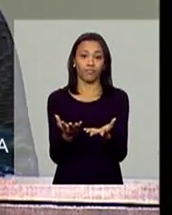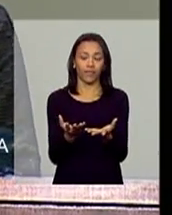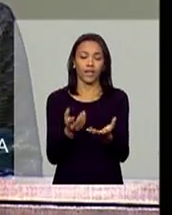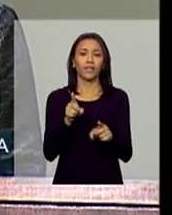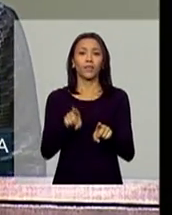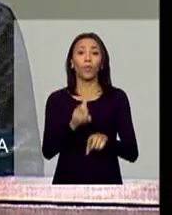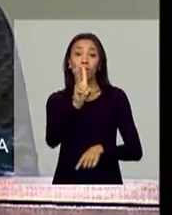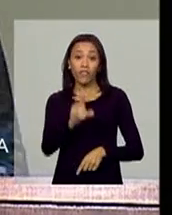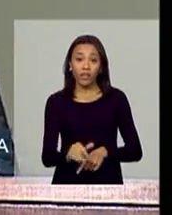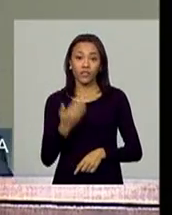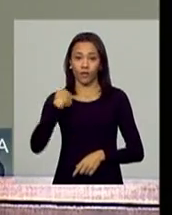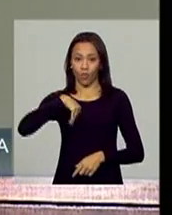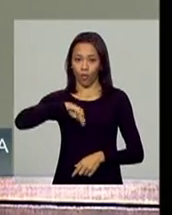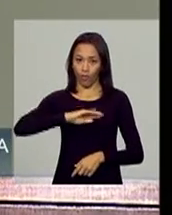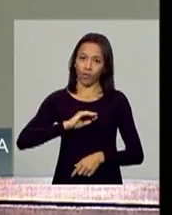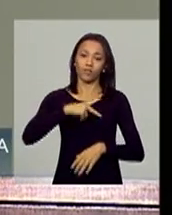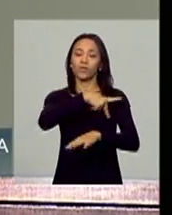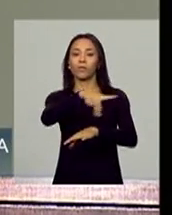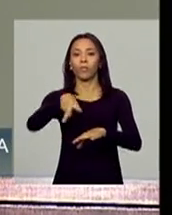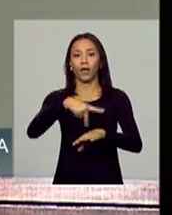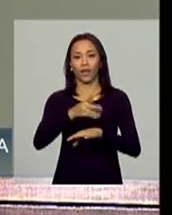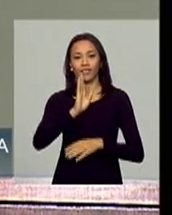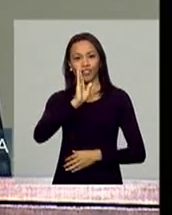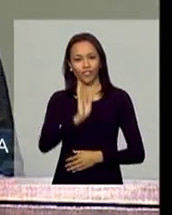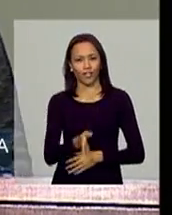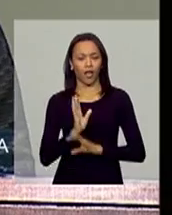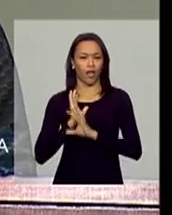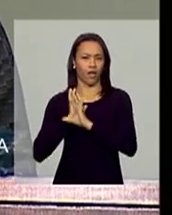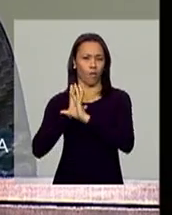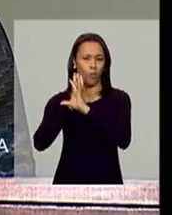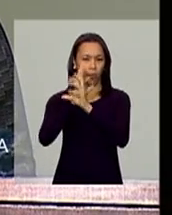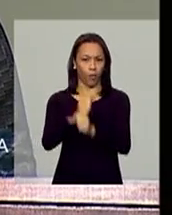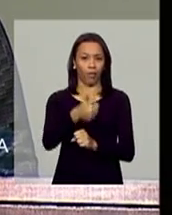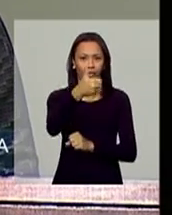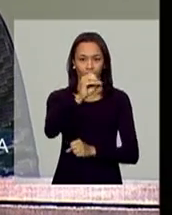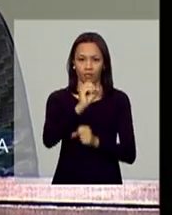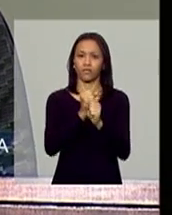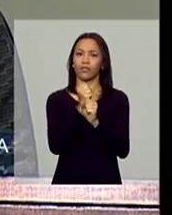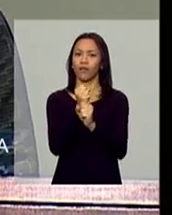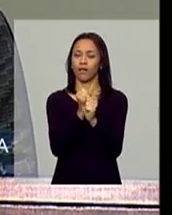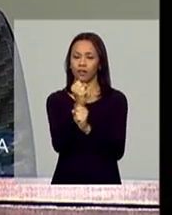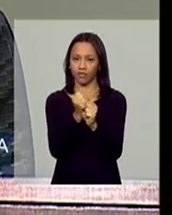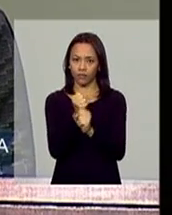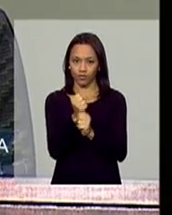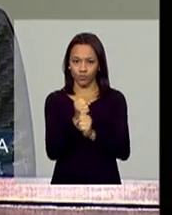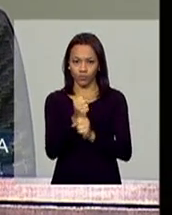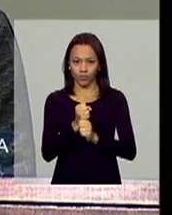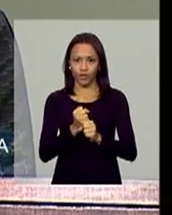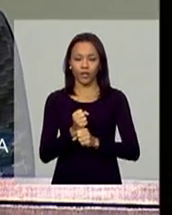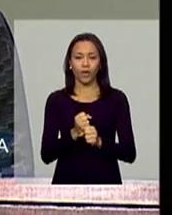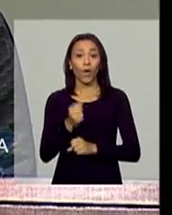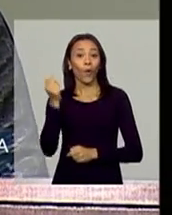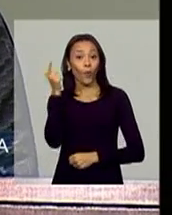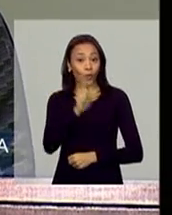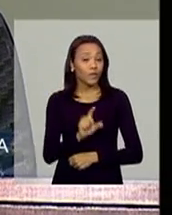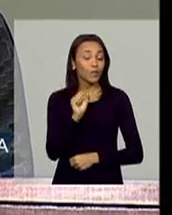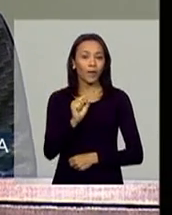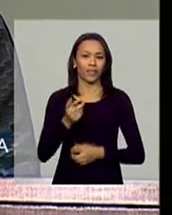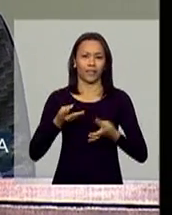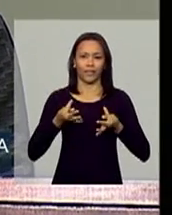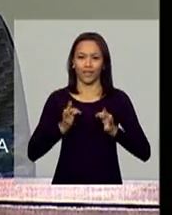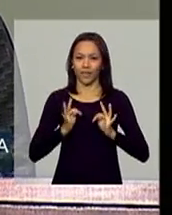vez que o nosso país foi capaz de, ao longo desses 10 anos, construir uma